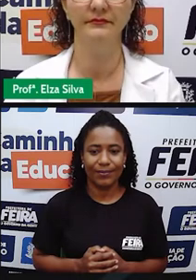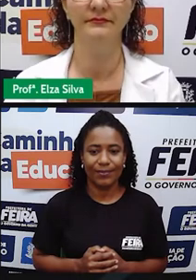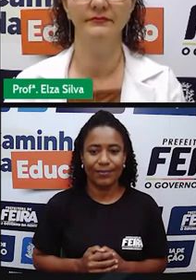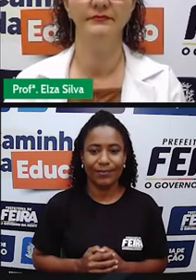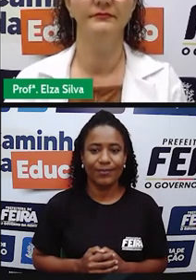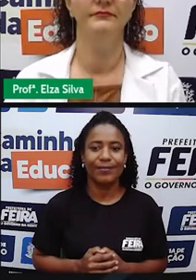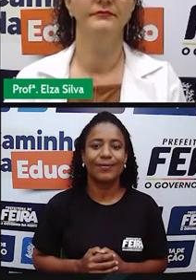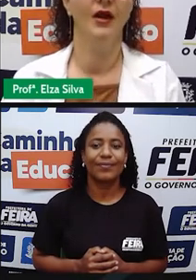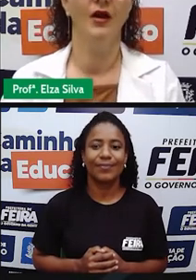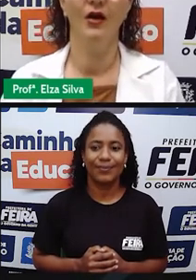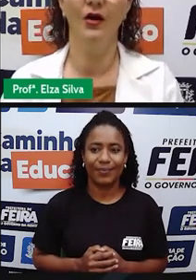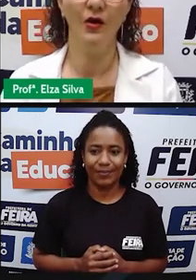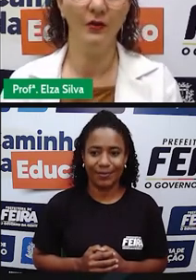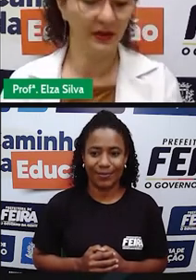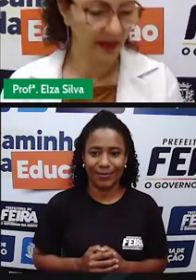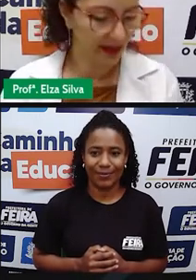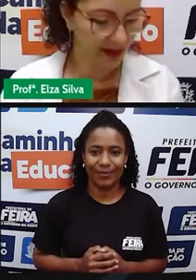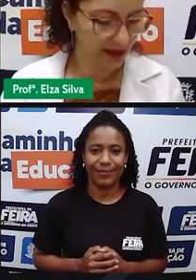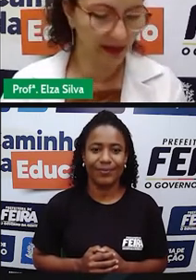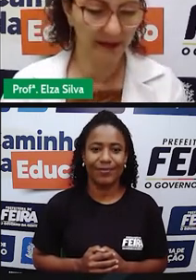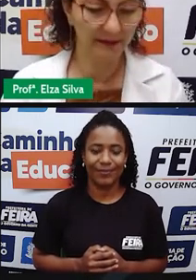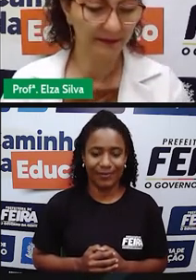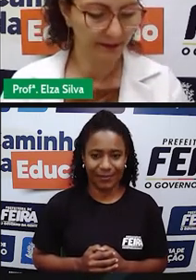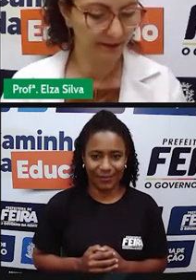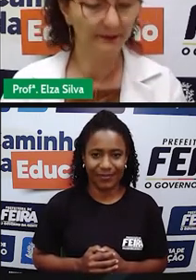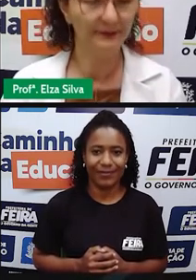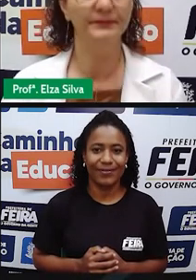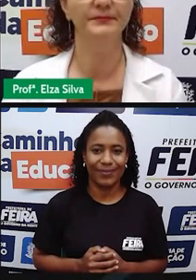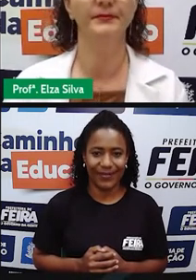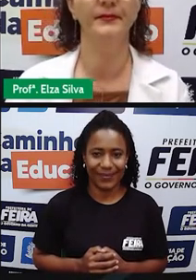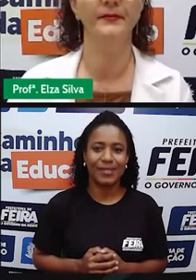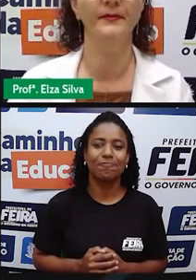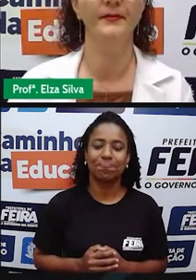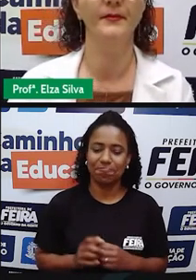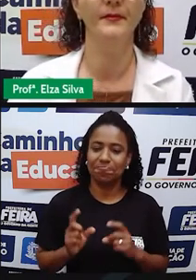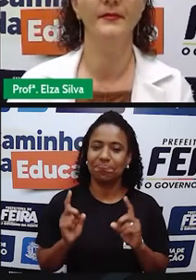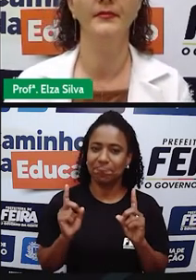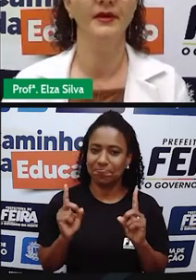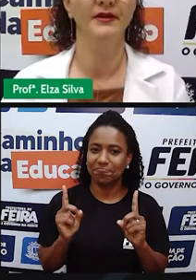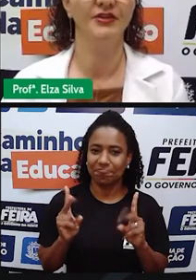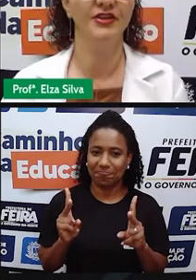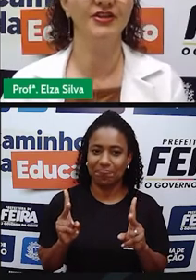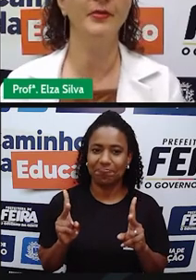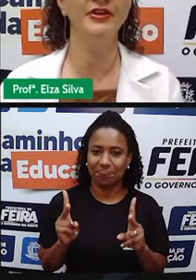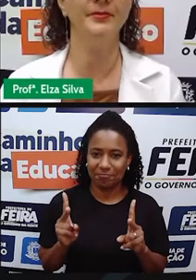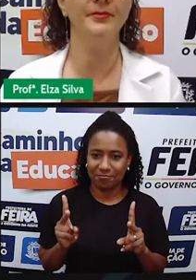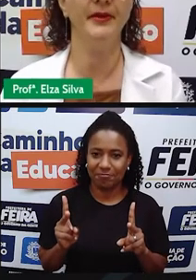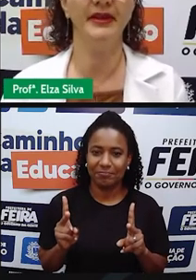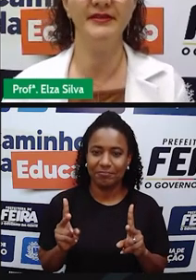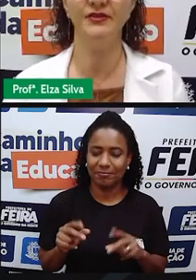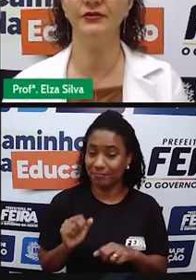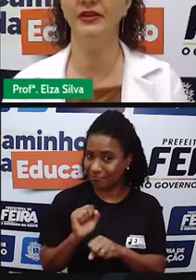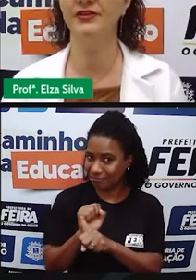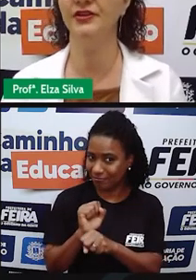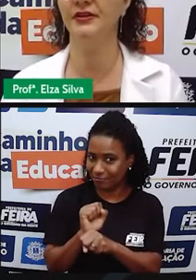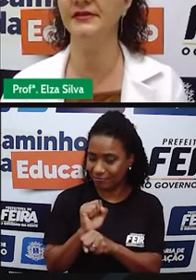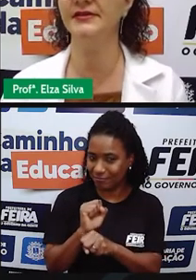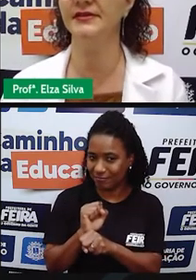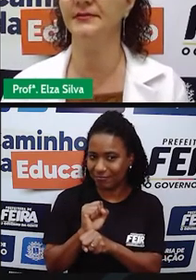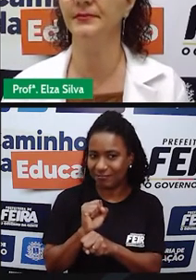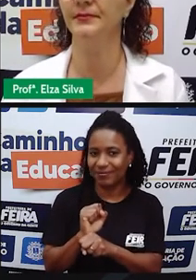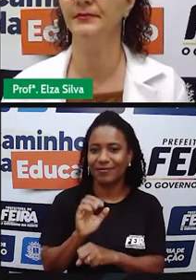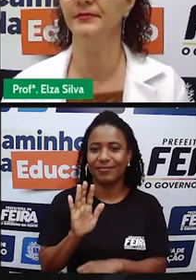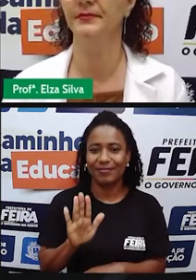Ok, Just a moment, please,